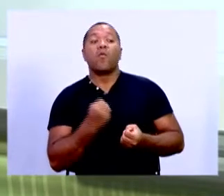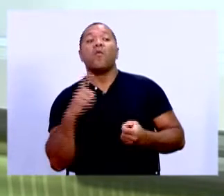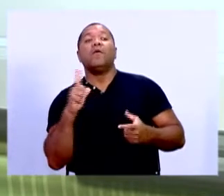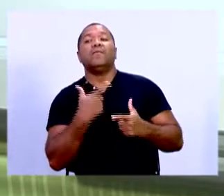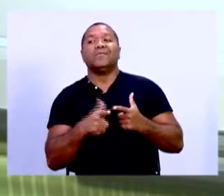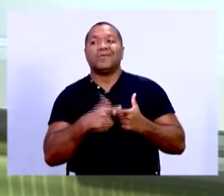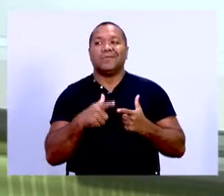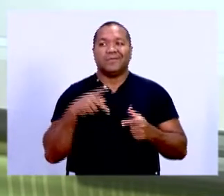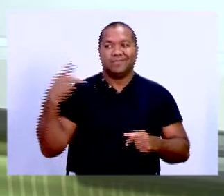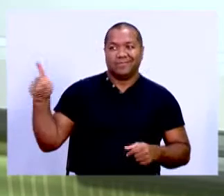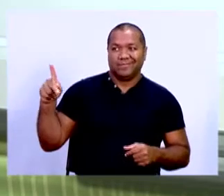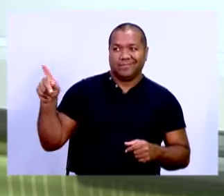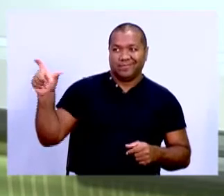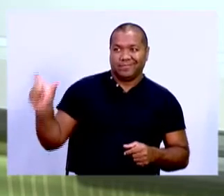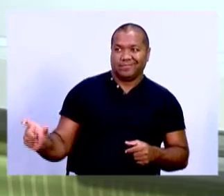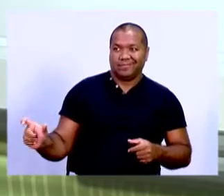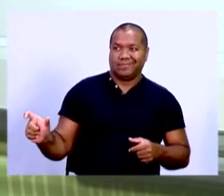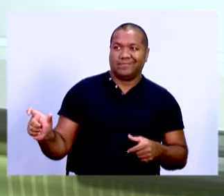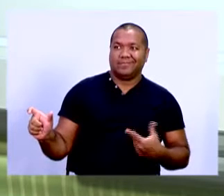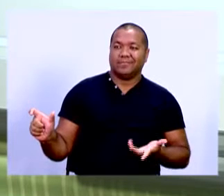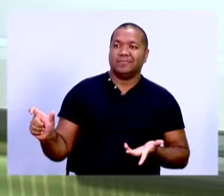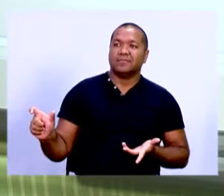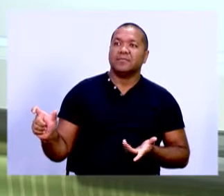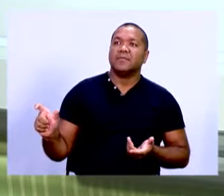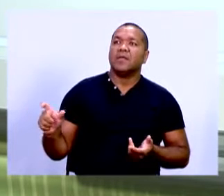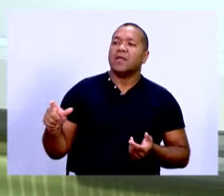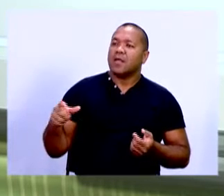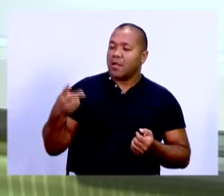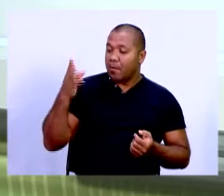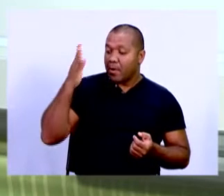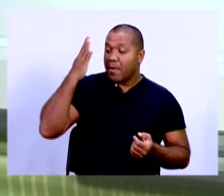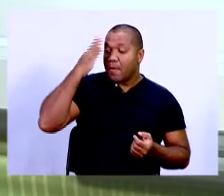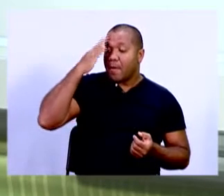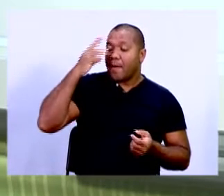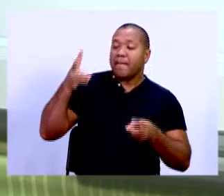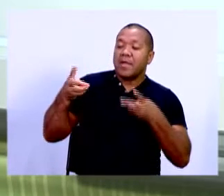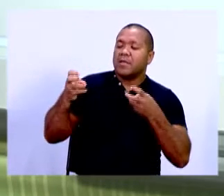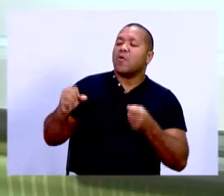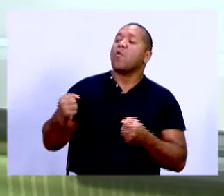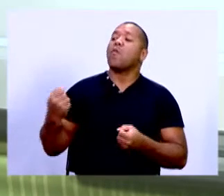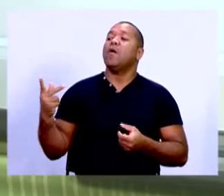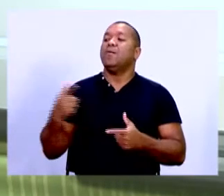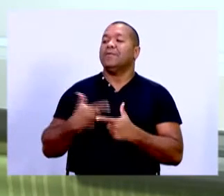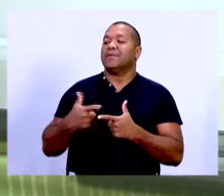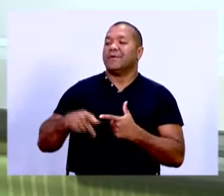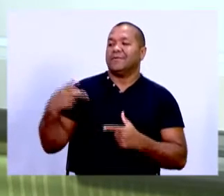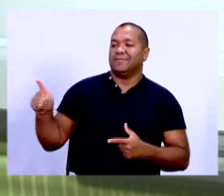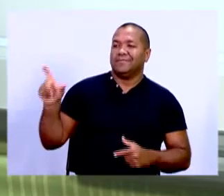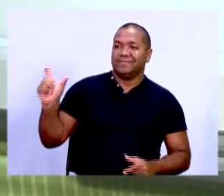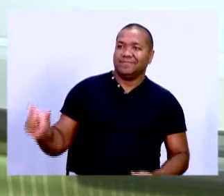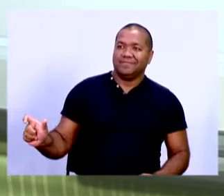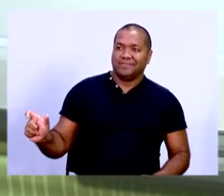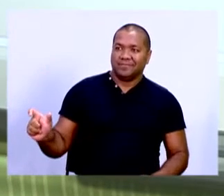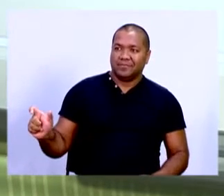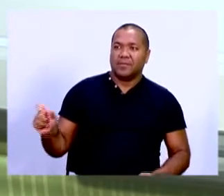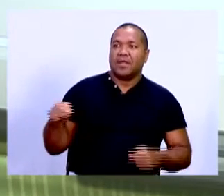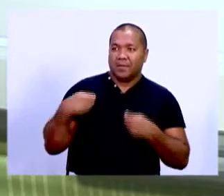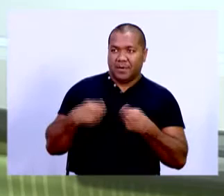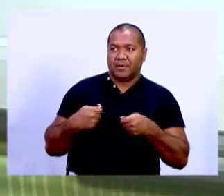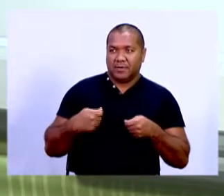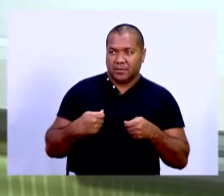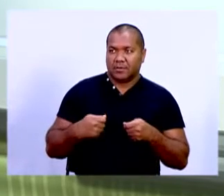problema do meu cliente, né? Então nós criamos aí um problema fictício, que é a empresa